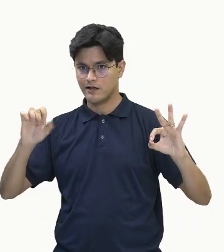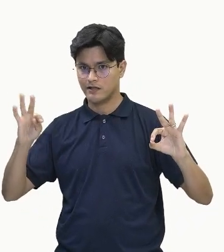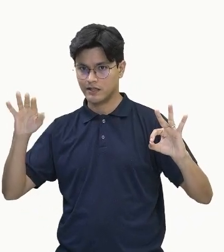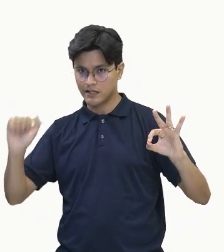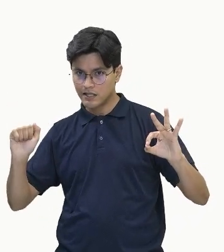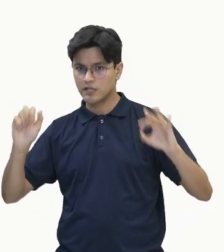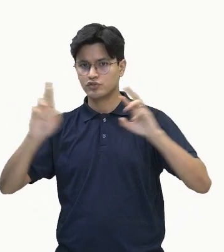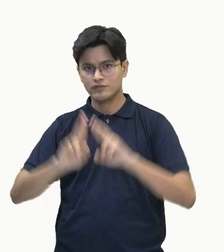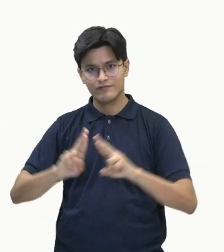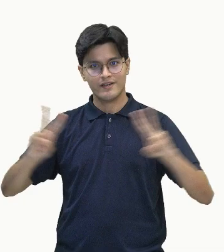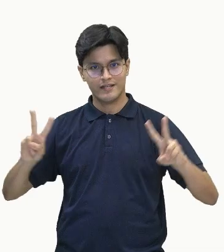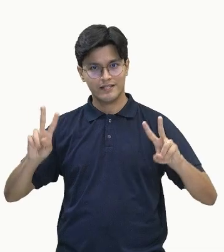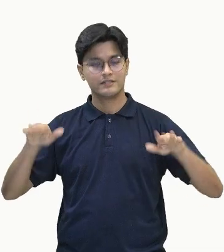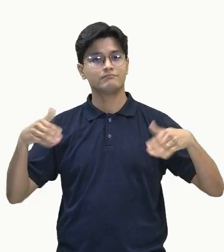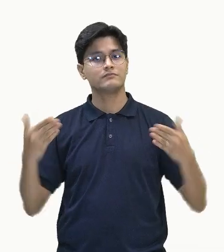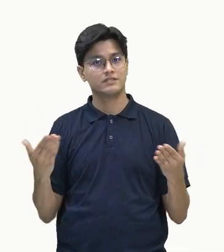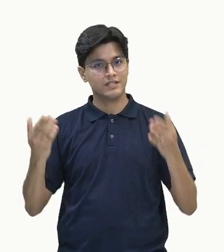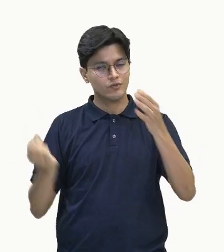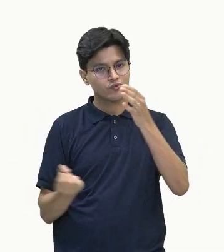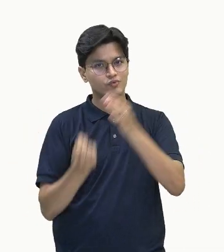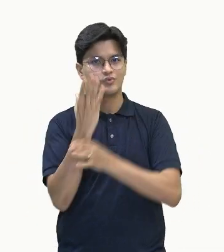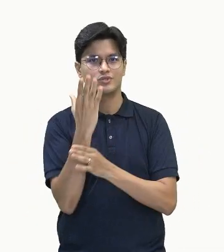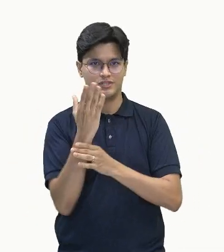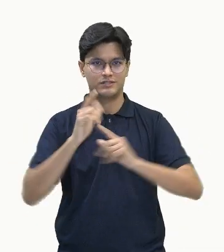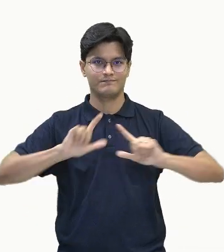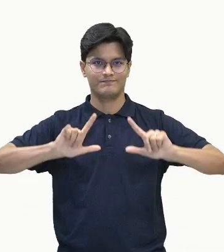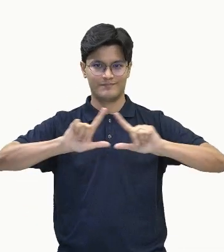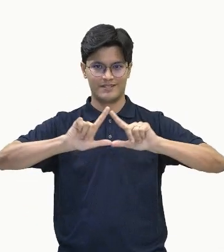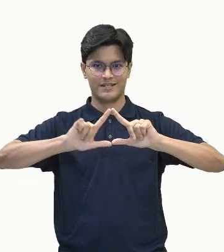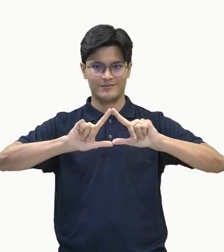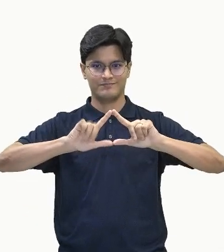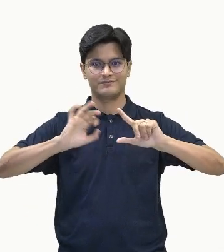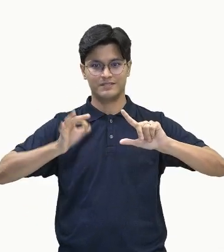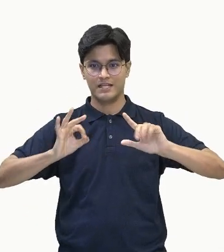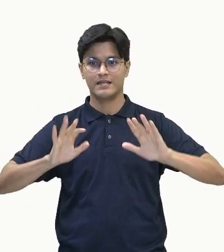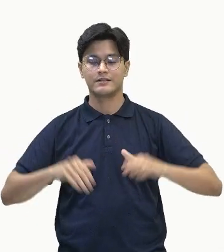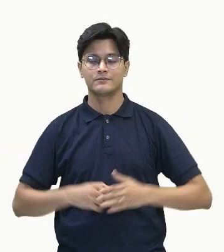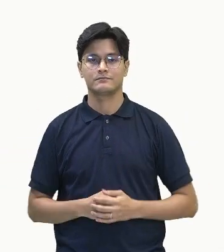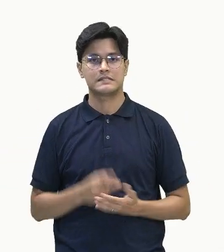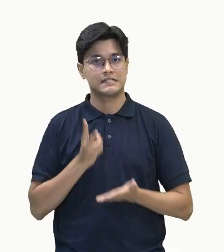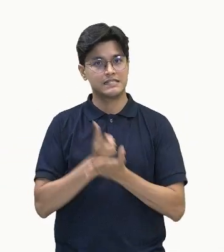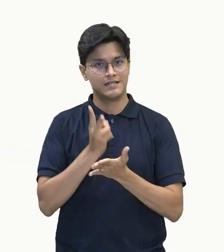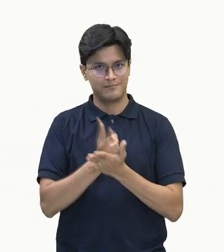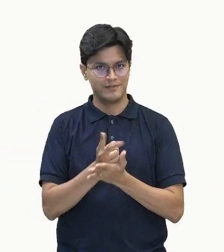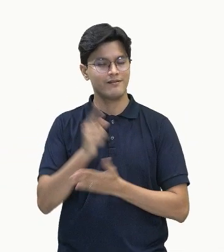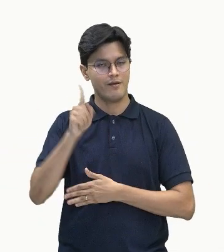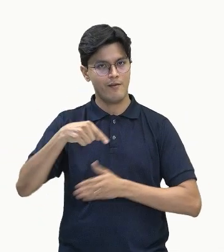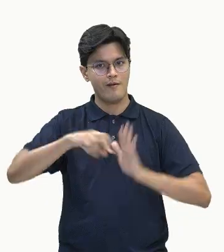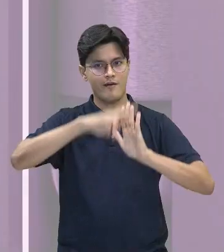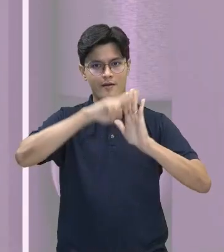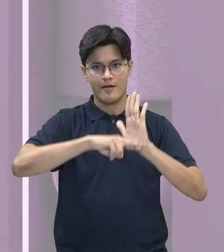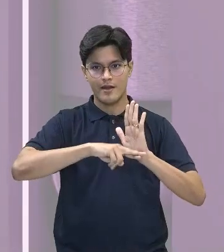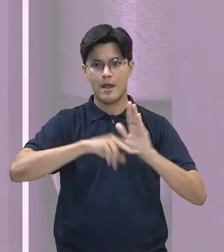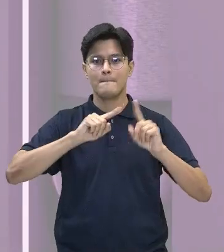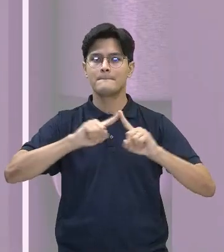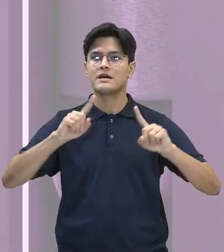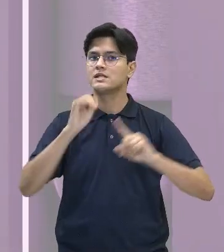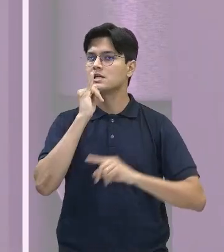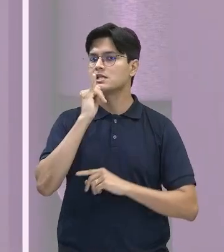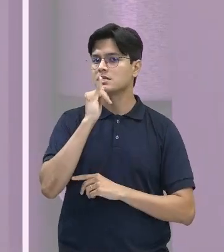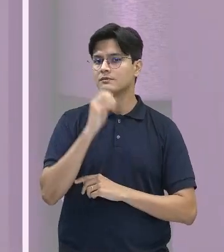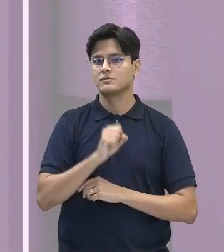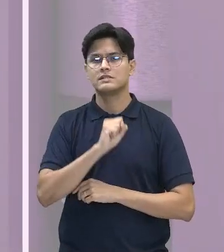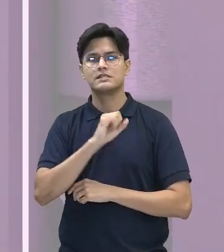se por acaso a questão quisesse dificultar um pouco, ela poderia, por exemplo, pedir a classificação